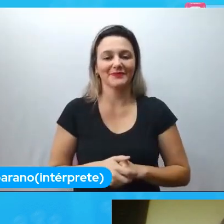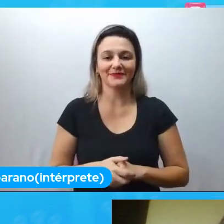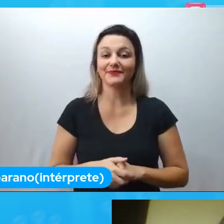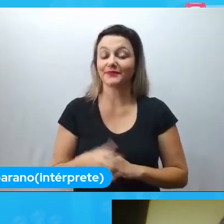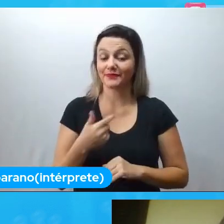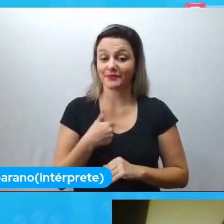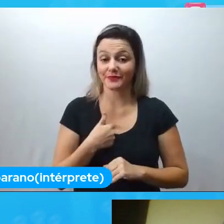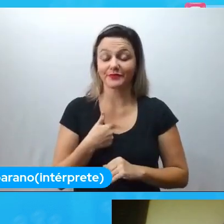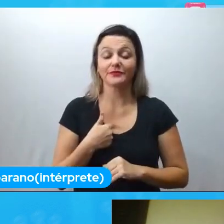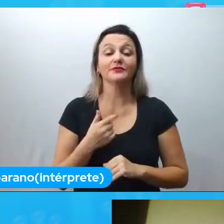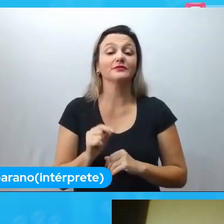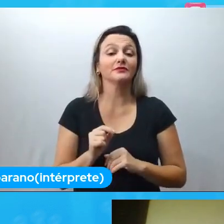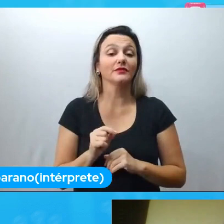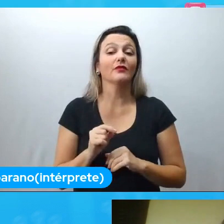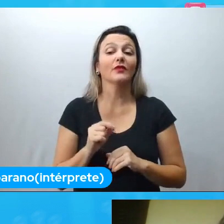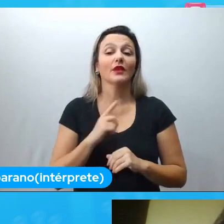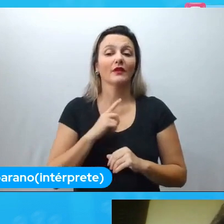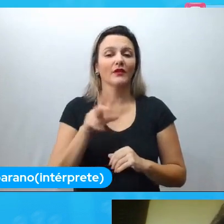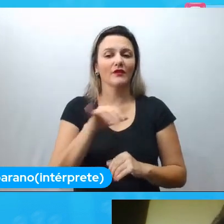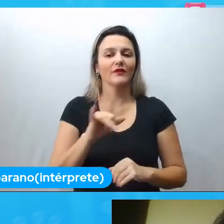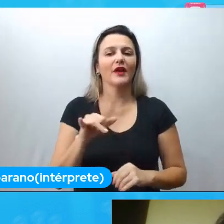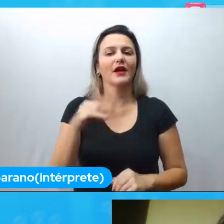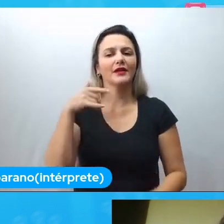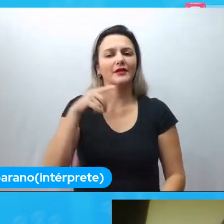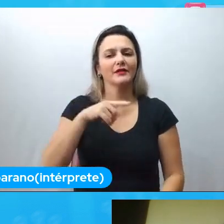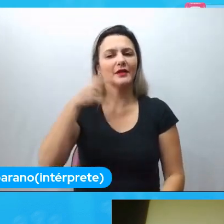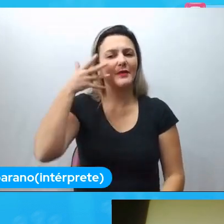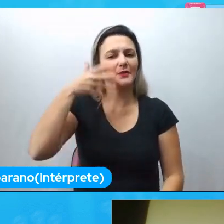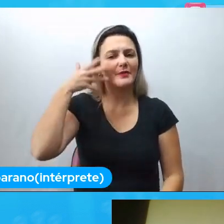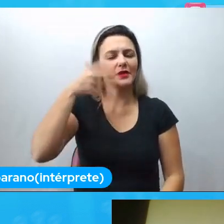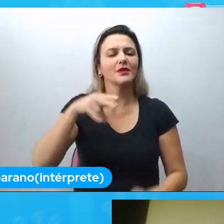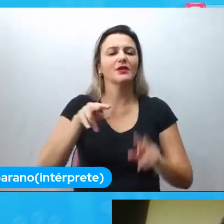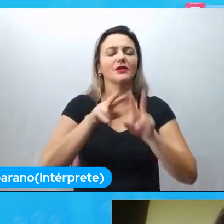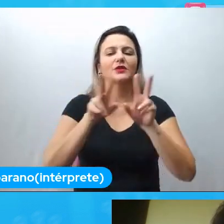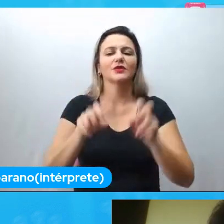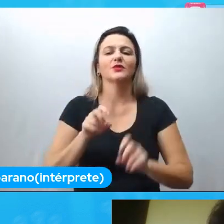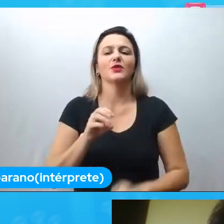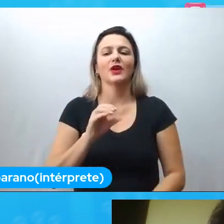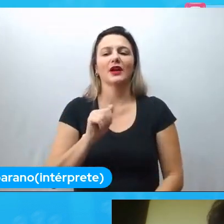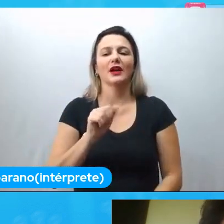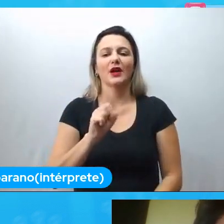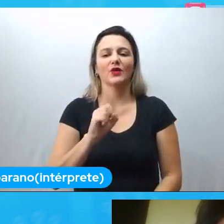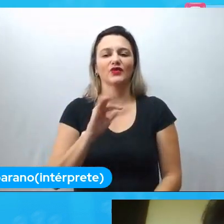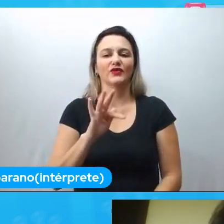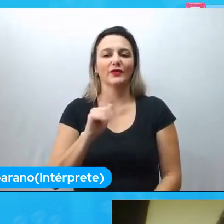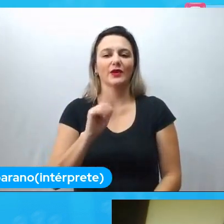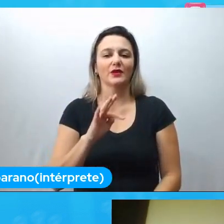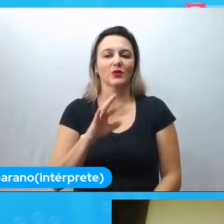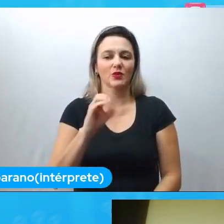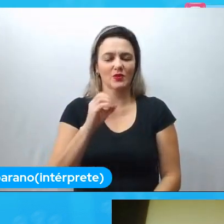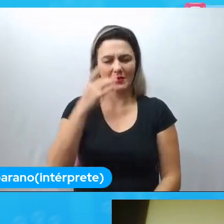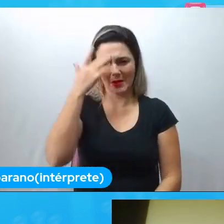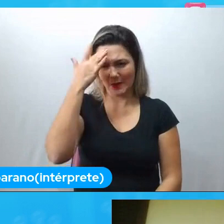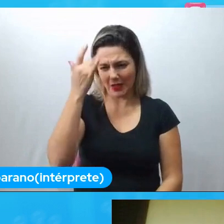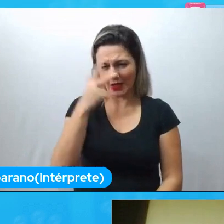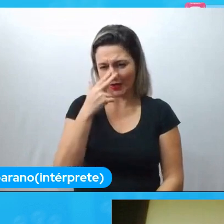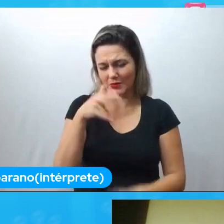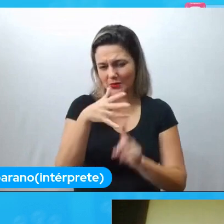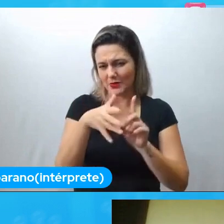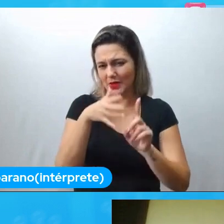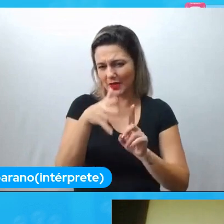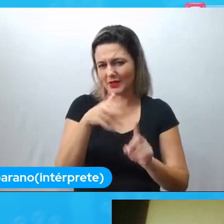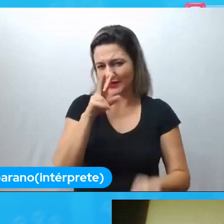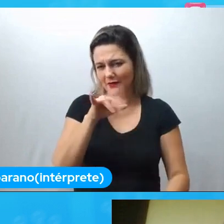e a gente vai ter uma palestra sobre os fatos amanhã, se eu não me engano, e é bem interessante. A